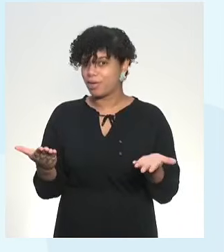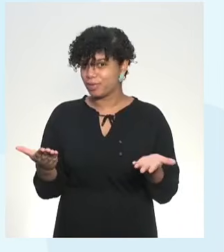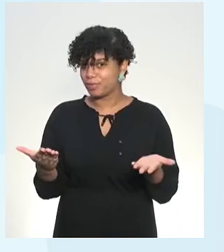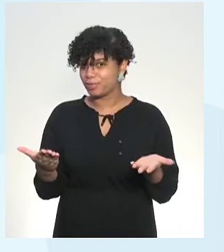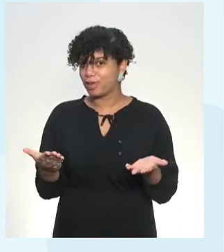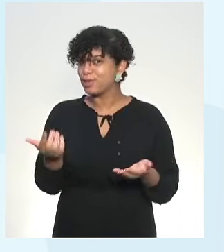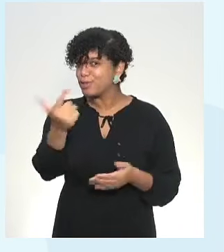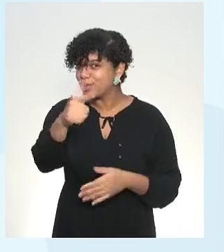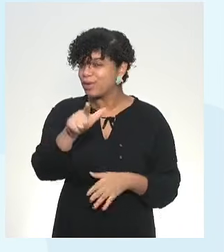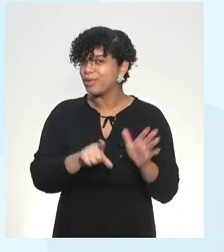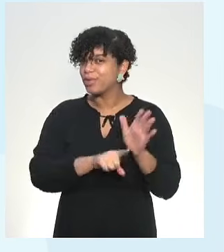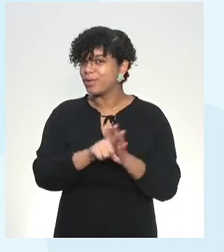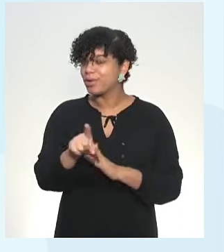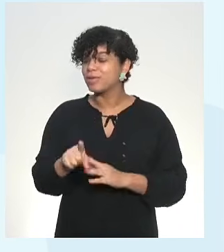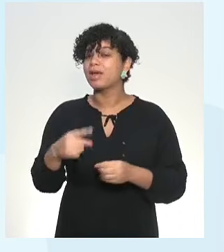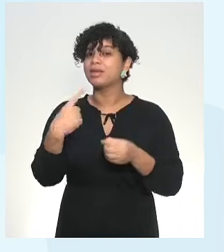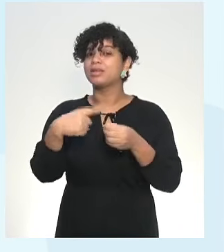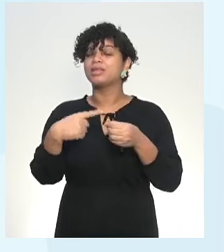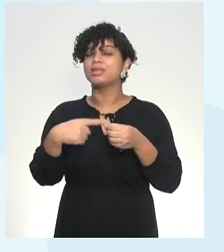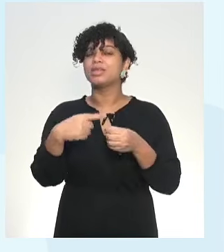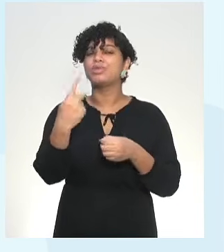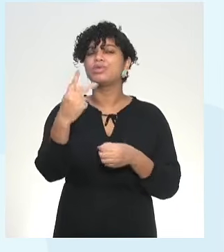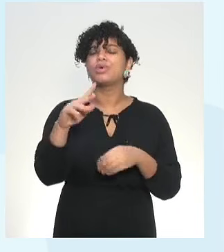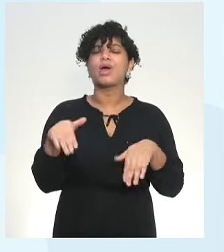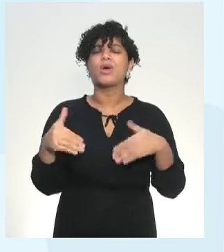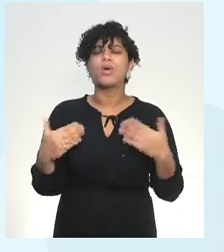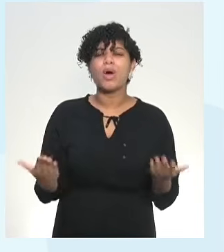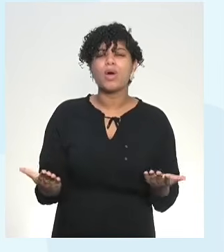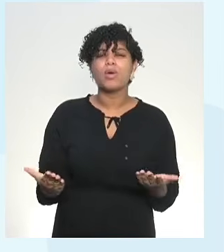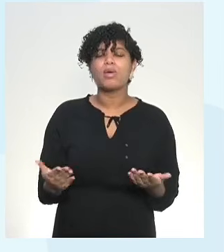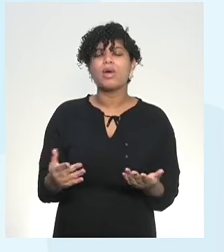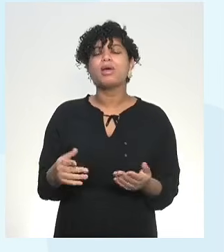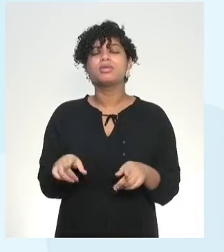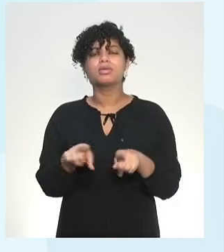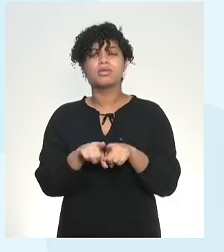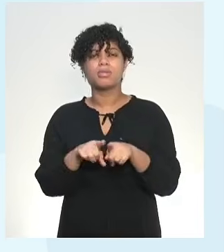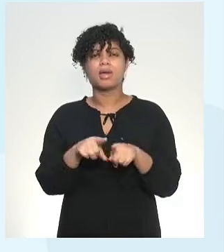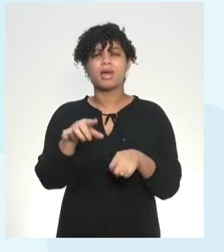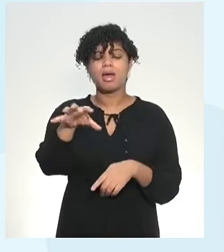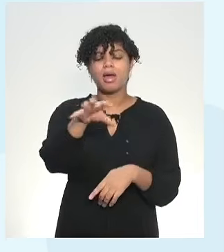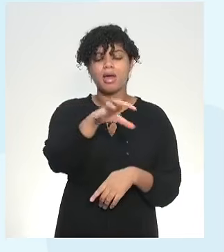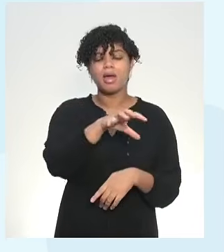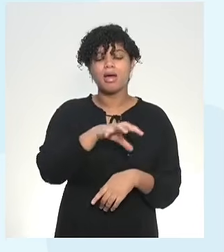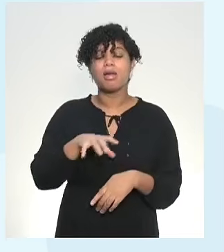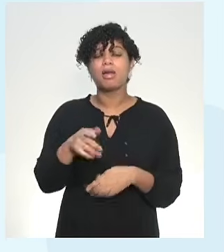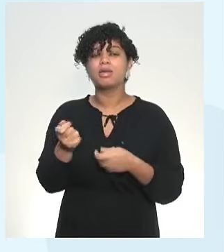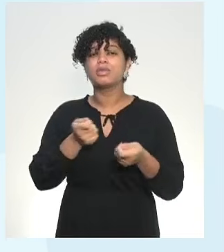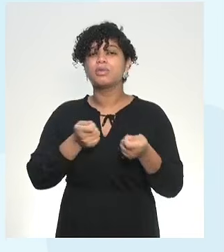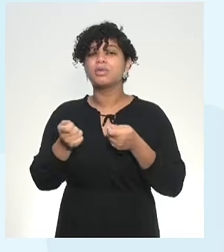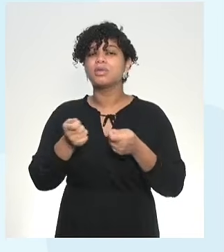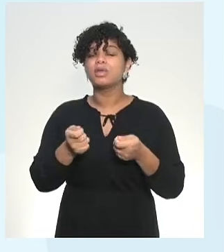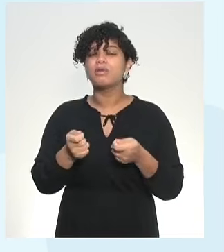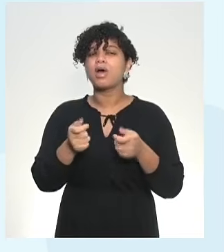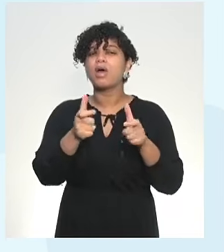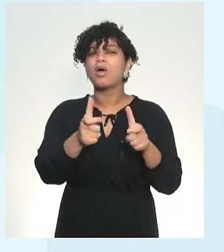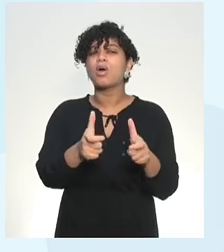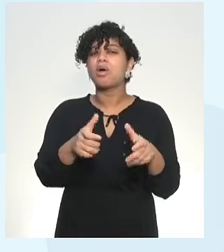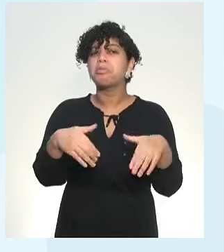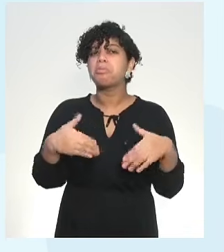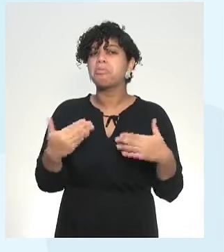Qual cidade você mora? E em qual região administrativa ela